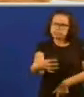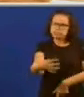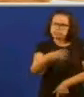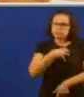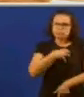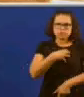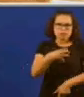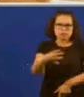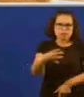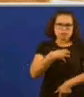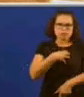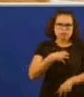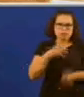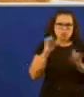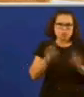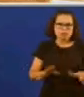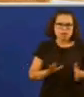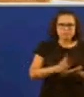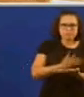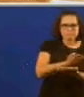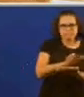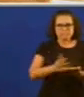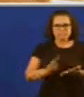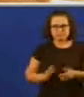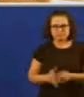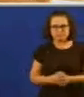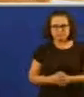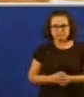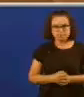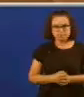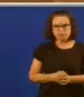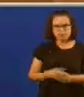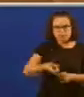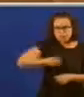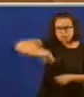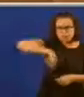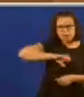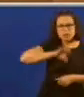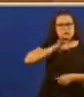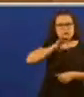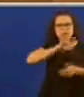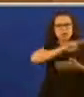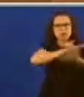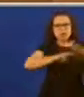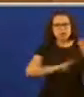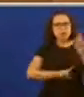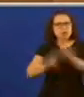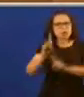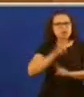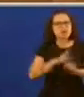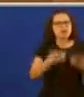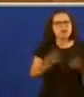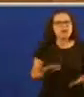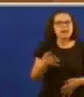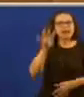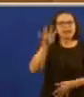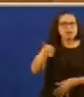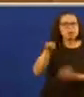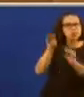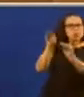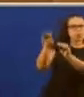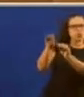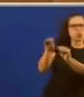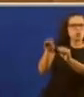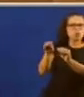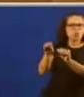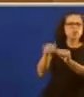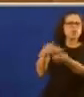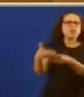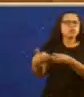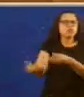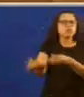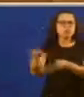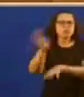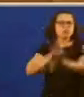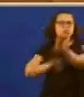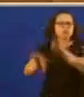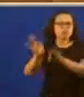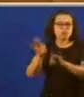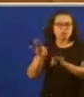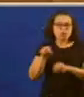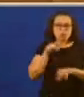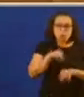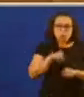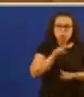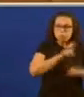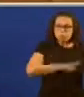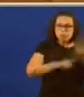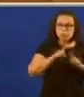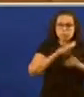de Valle Inclán. Mire, o noso problema non é que o povo de Cataluña queira decidir o seu futuro, o noso problema é a dependencia